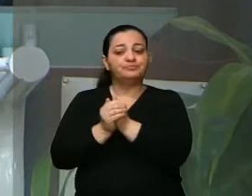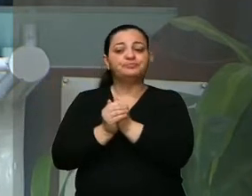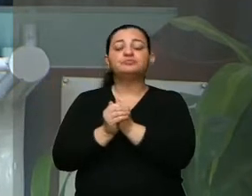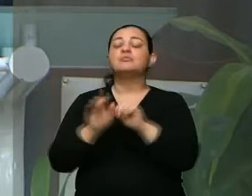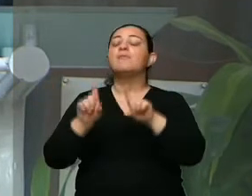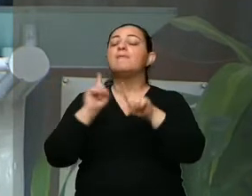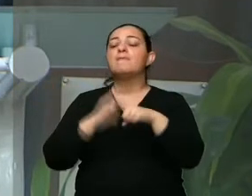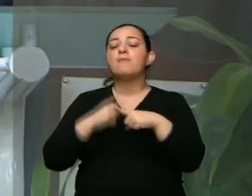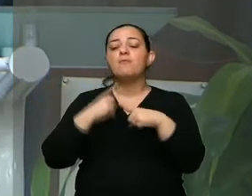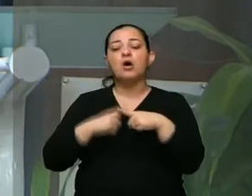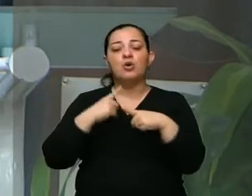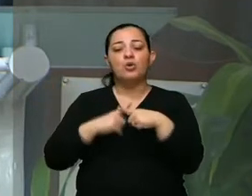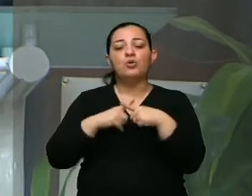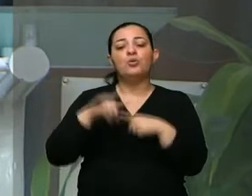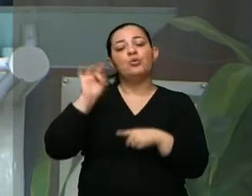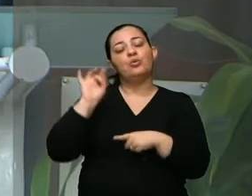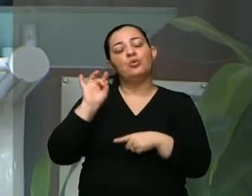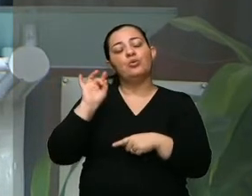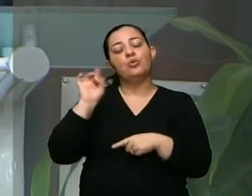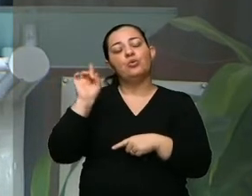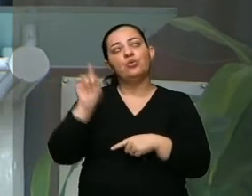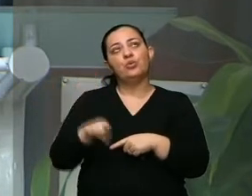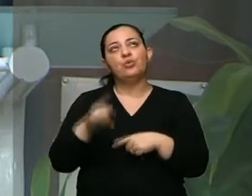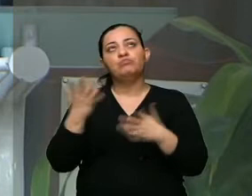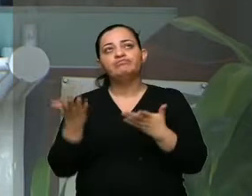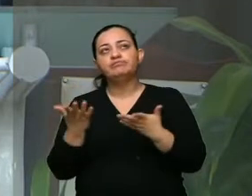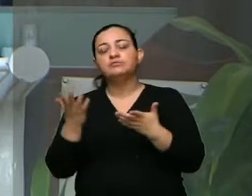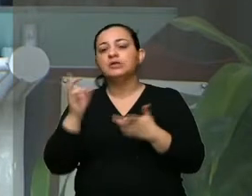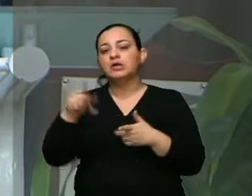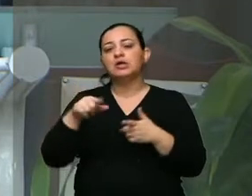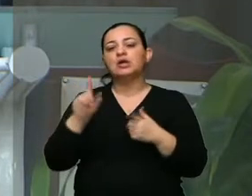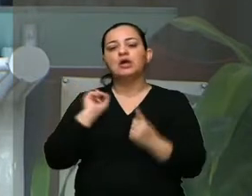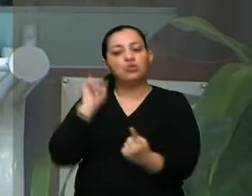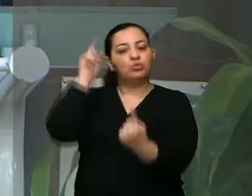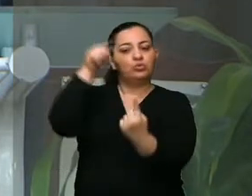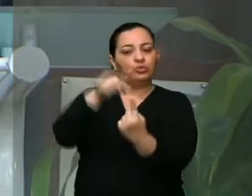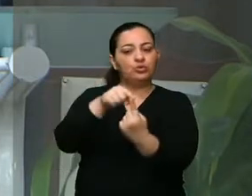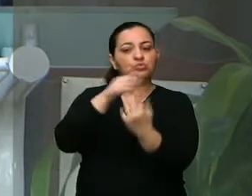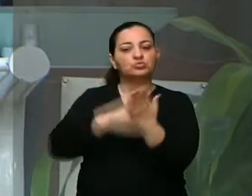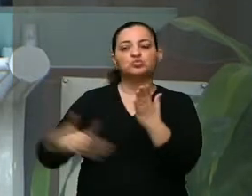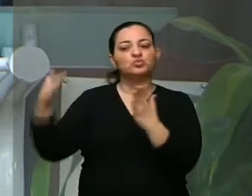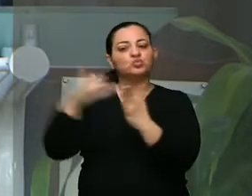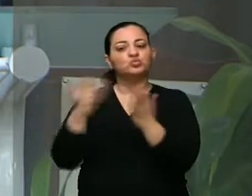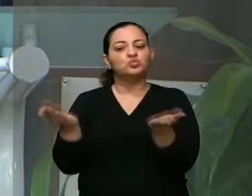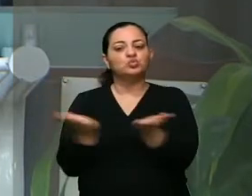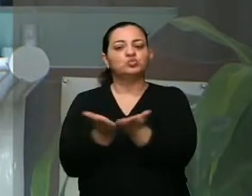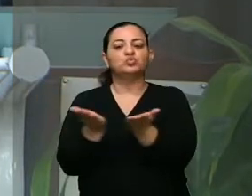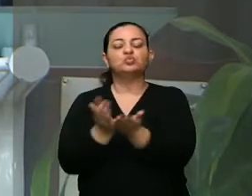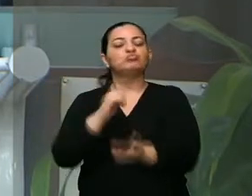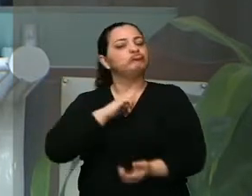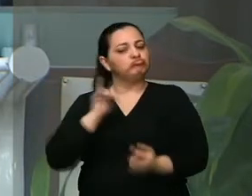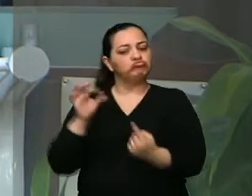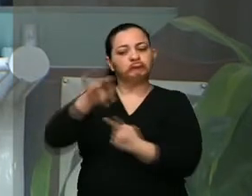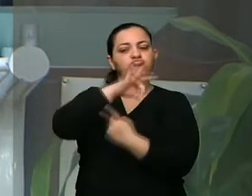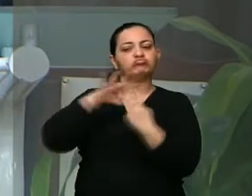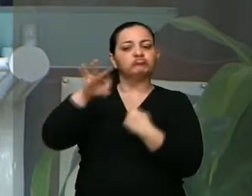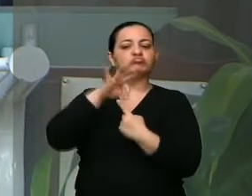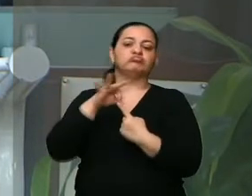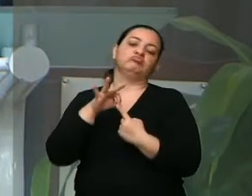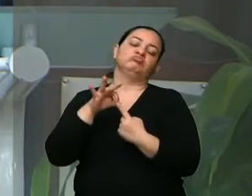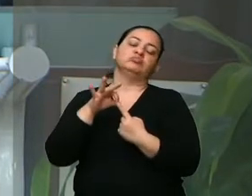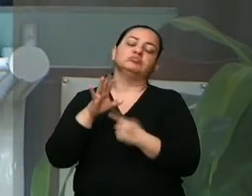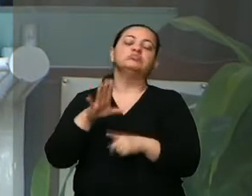porque isso é o alvo de todo o cristão ter o espírito santo